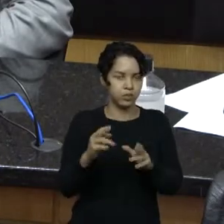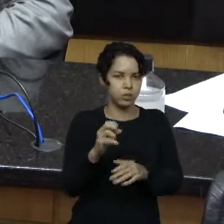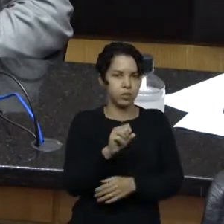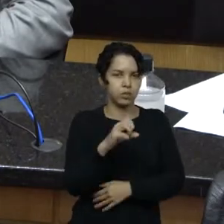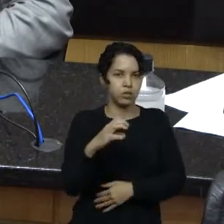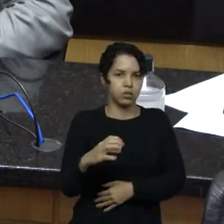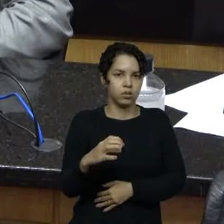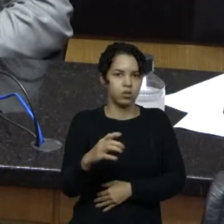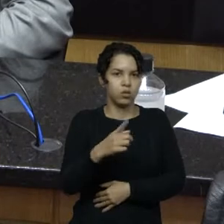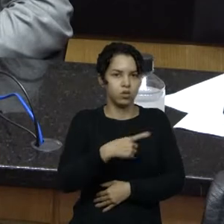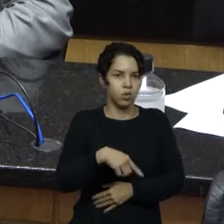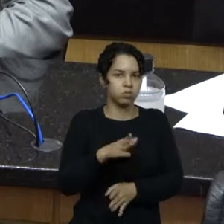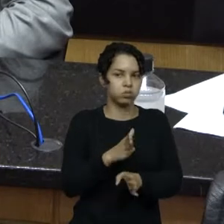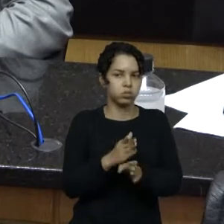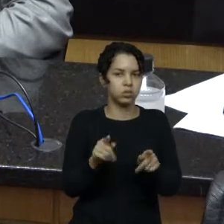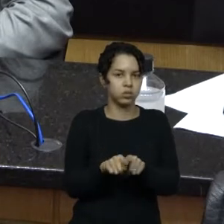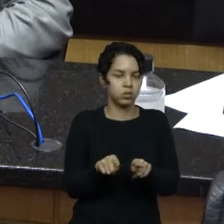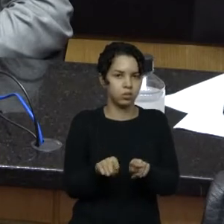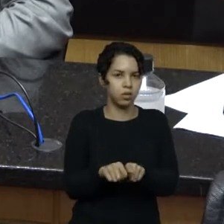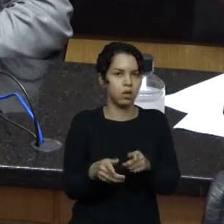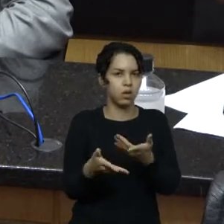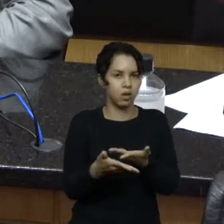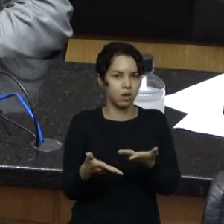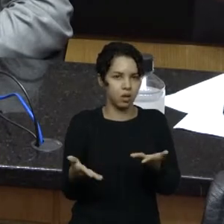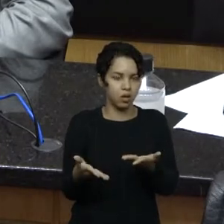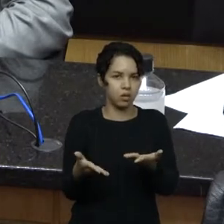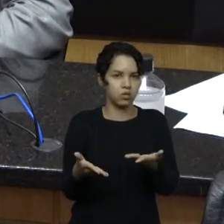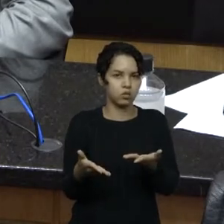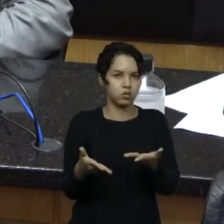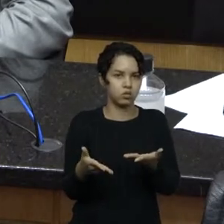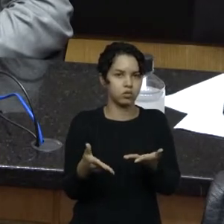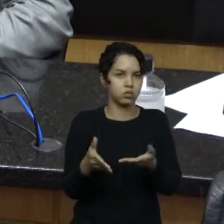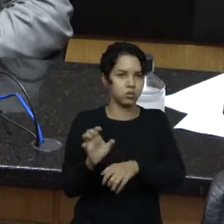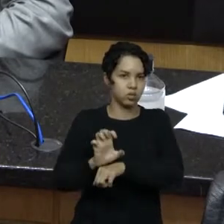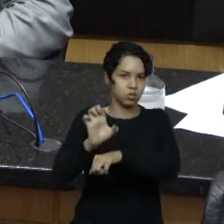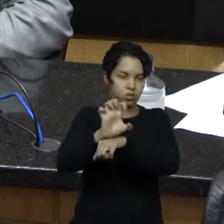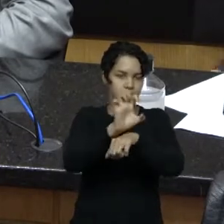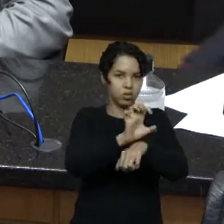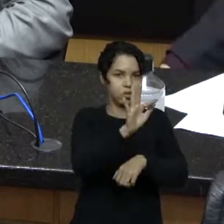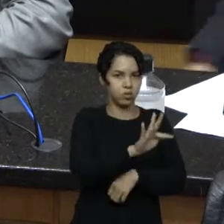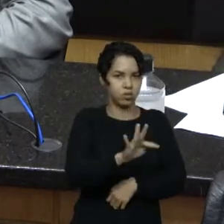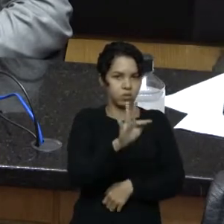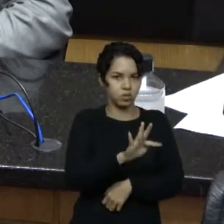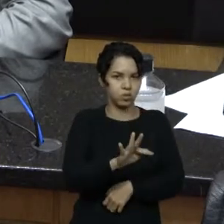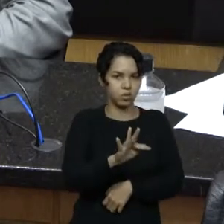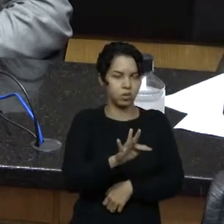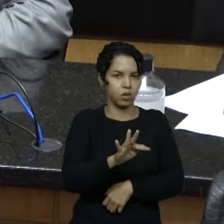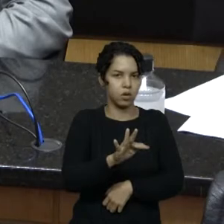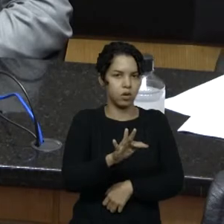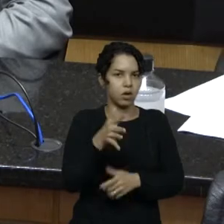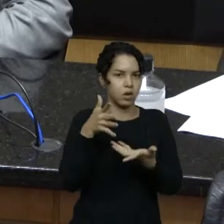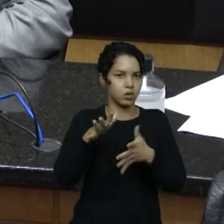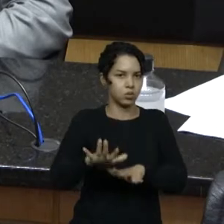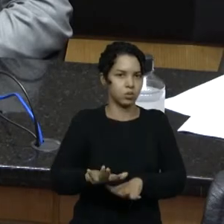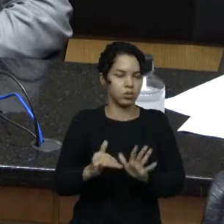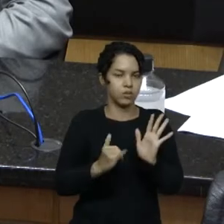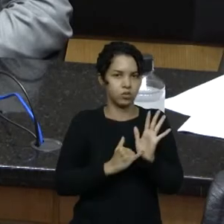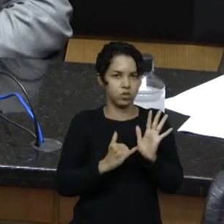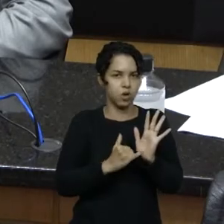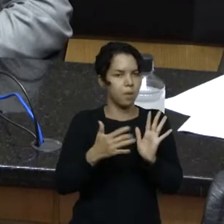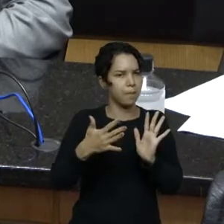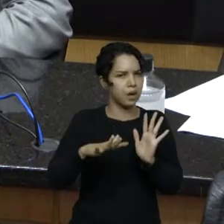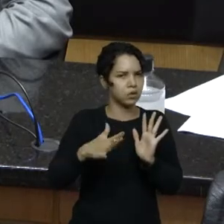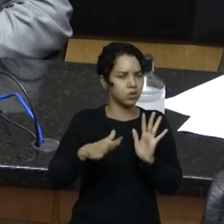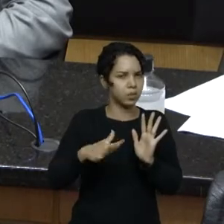que nesta Unidade da Federação com a renúncia fiscal e era de